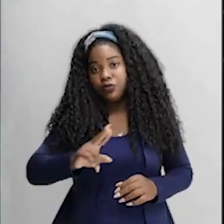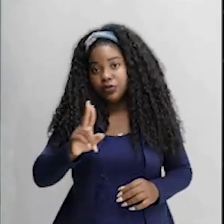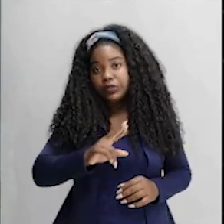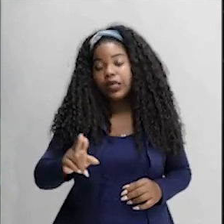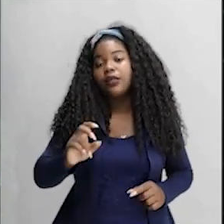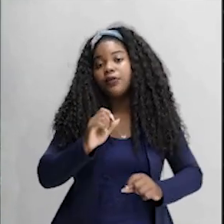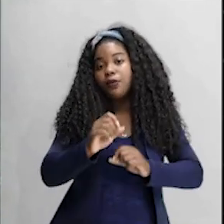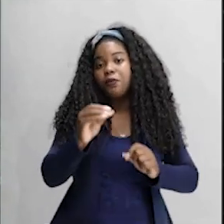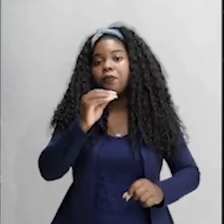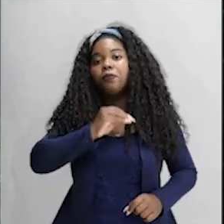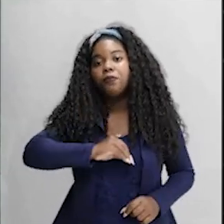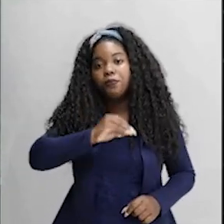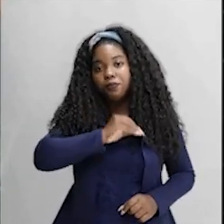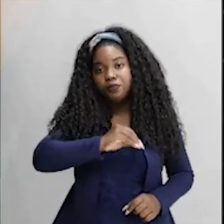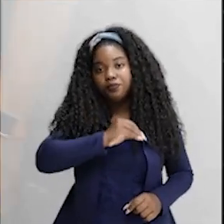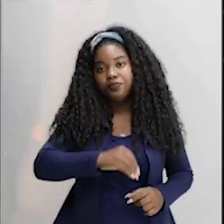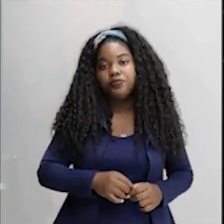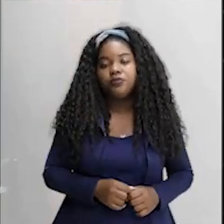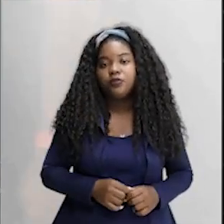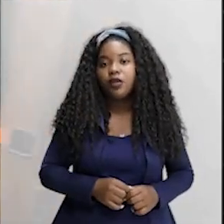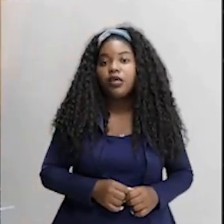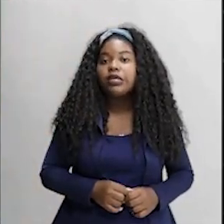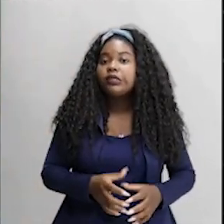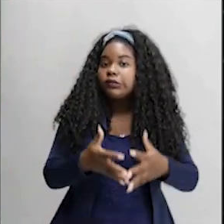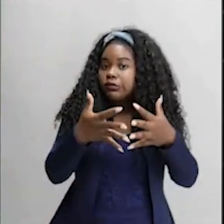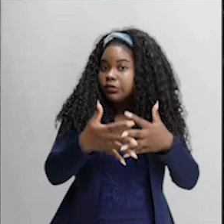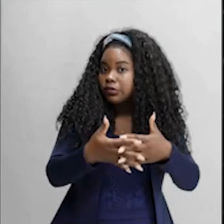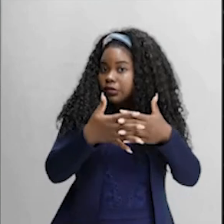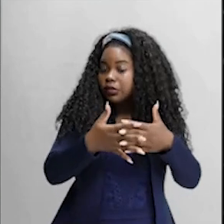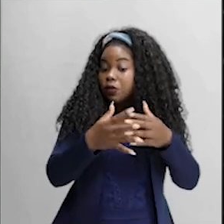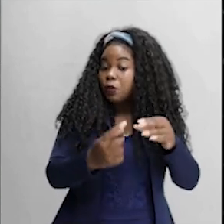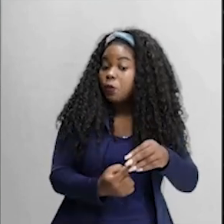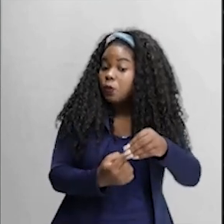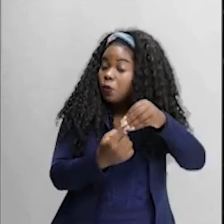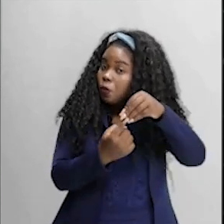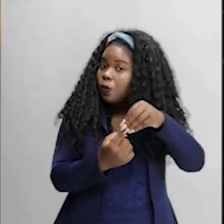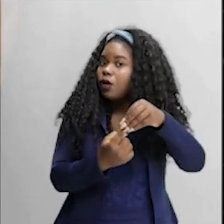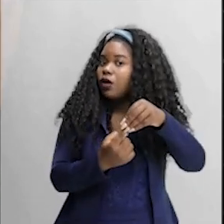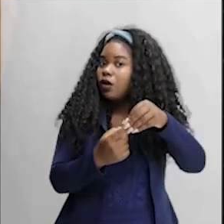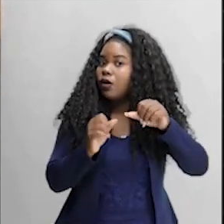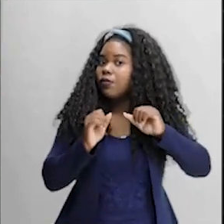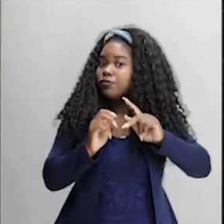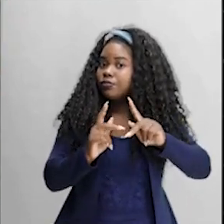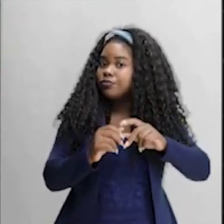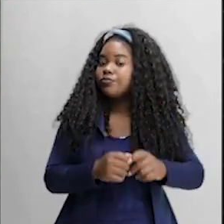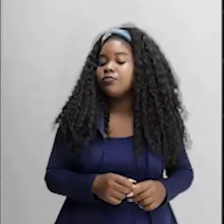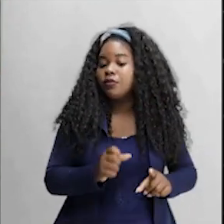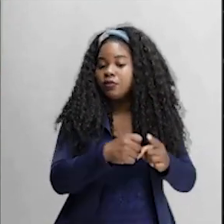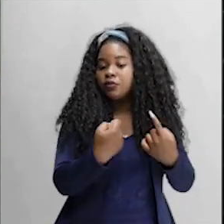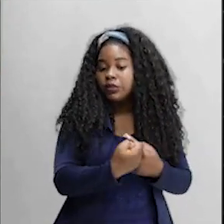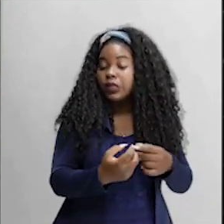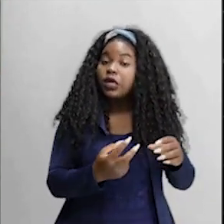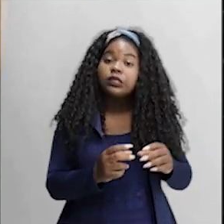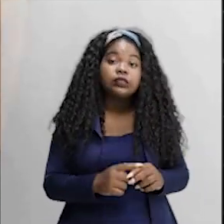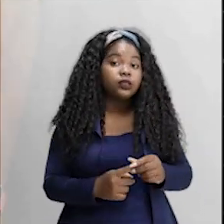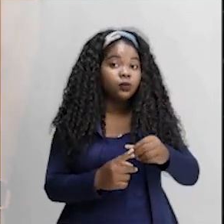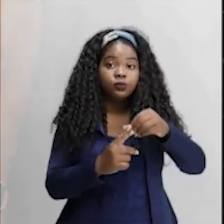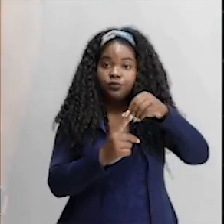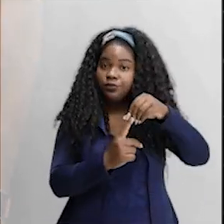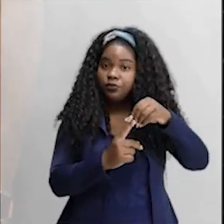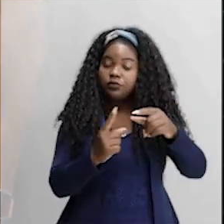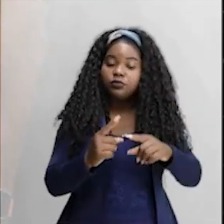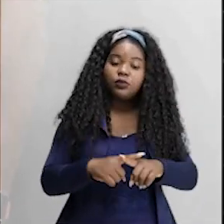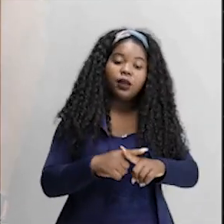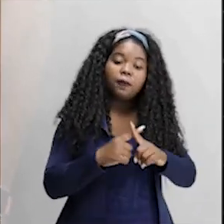aqui. Então não confunda, não é a única. Pela questão social, não é a única. Mas